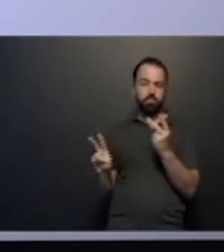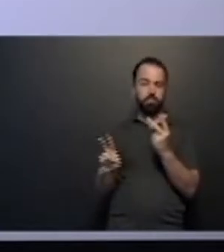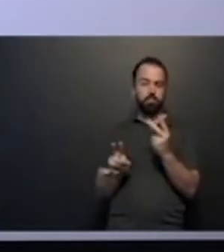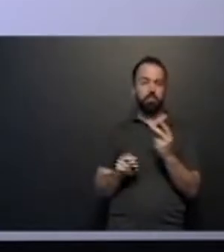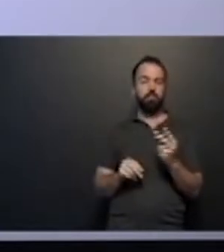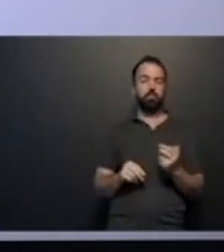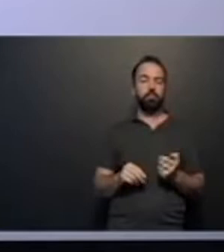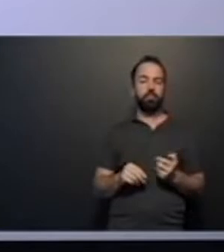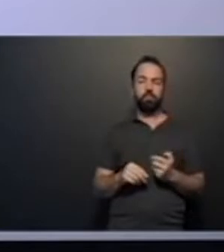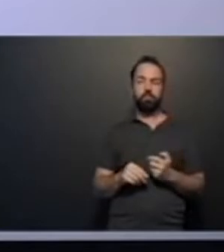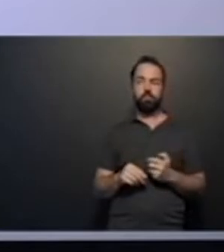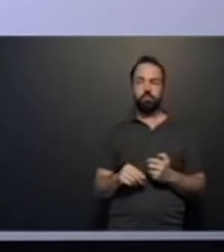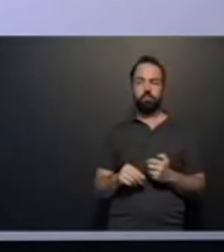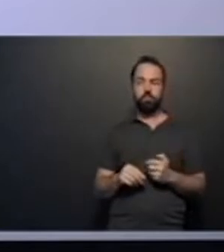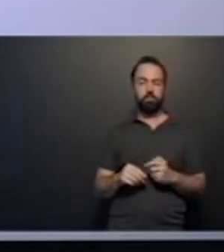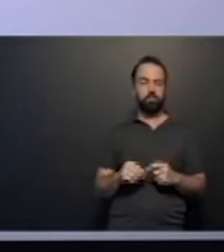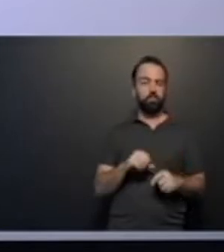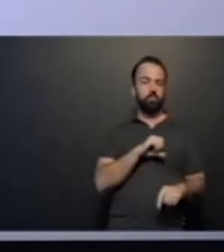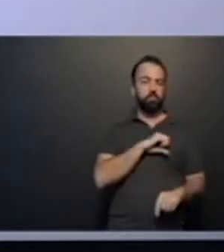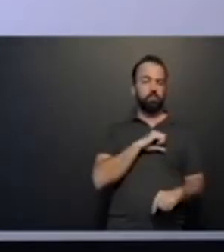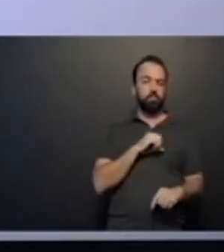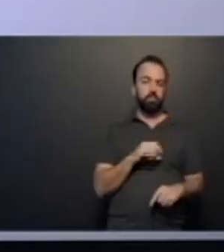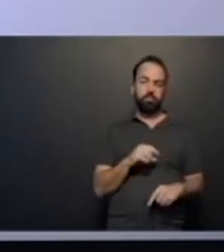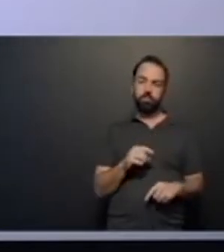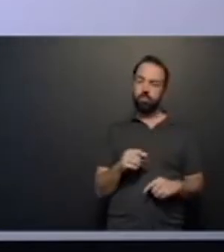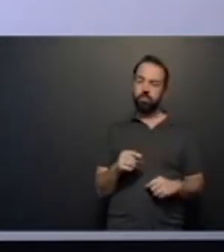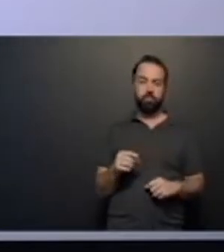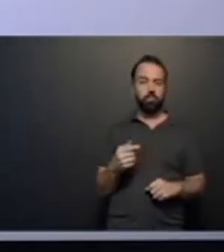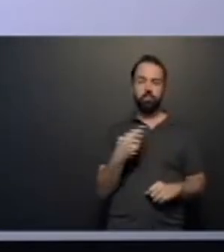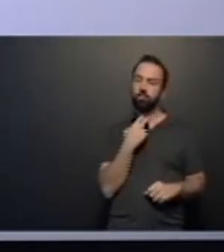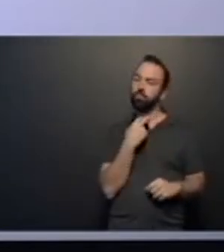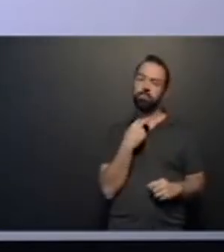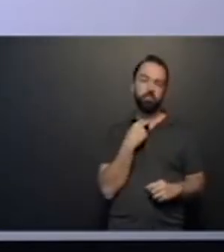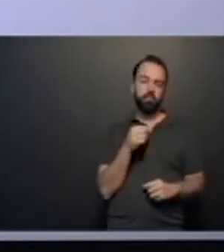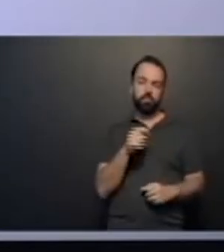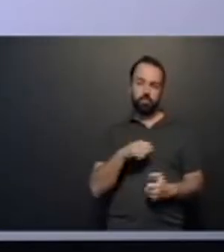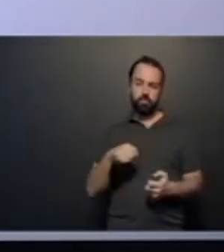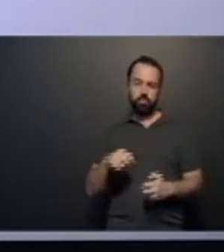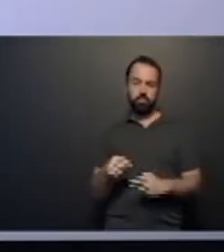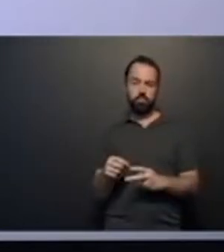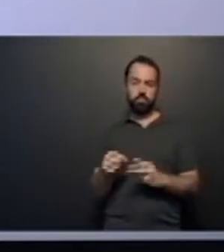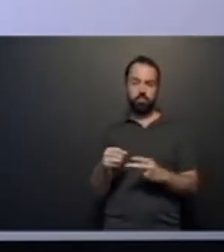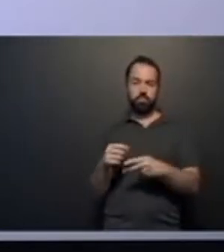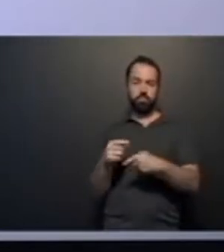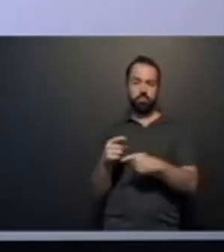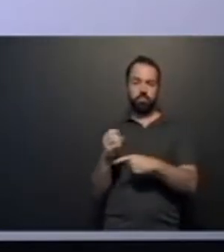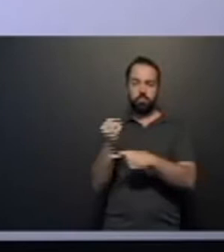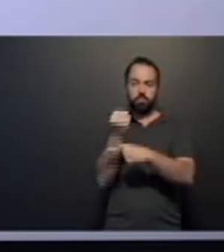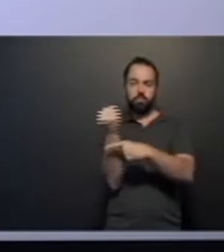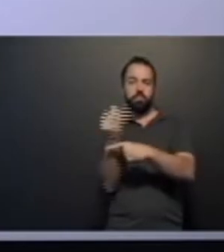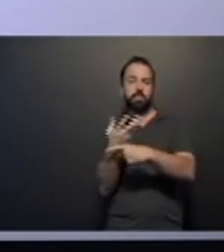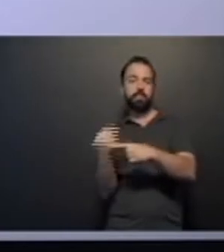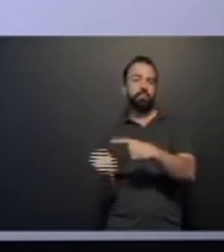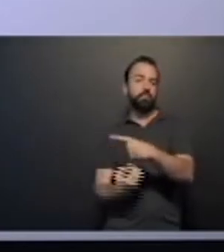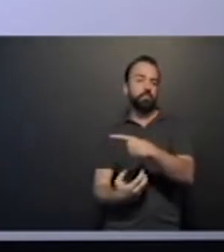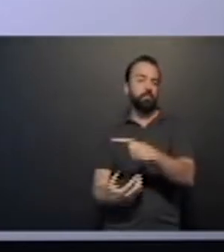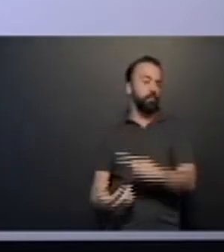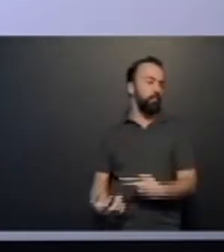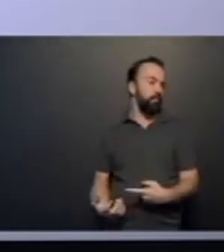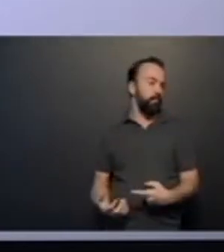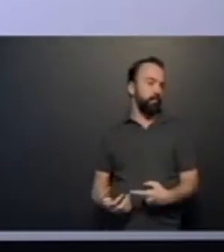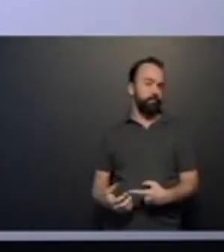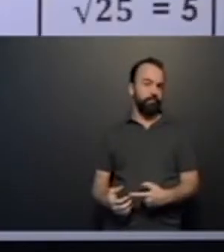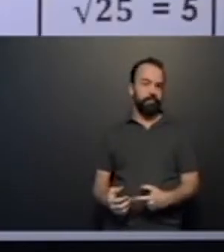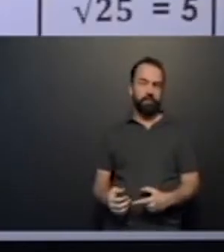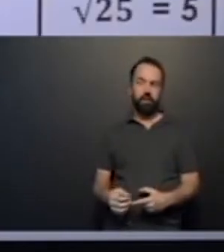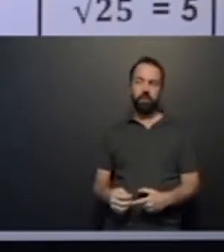sete são números que não podem ser escritos na forma de fração uma das características dos números